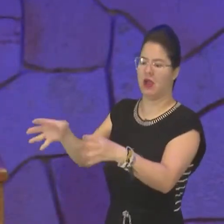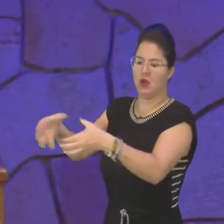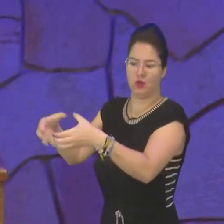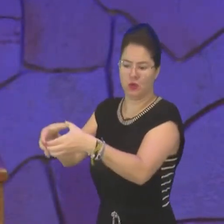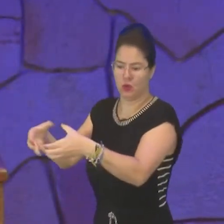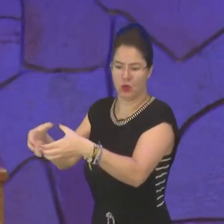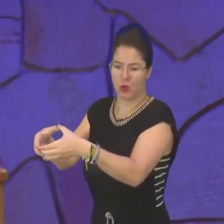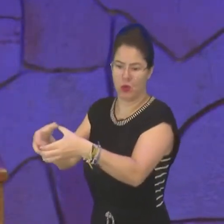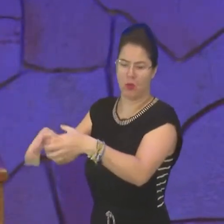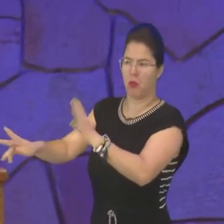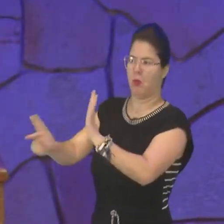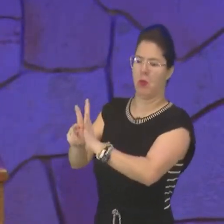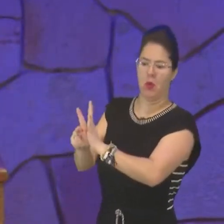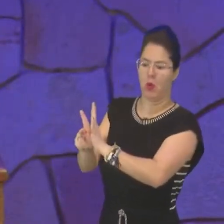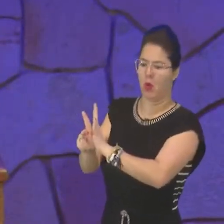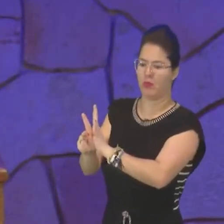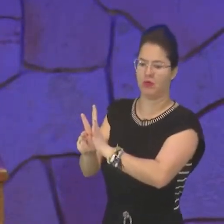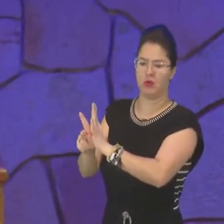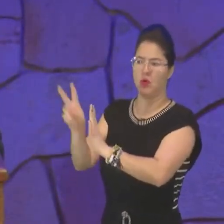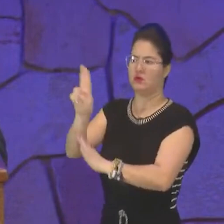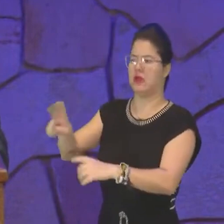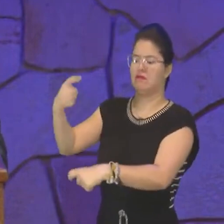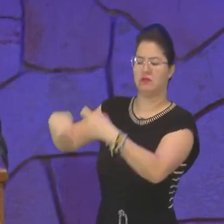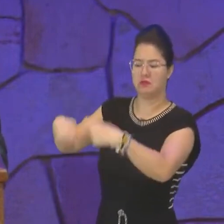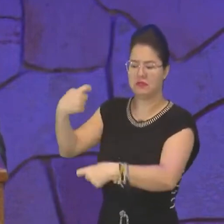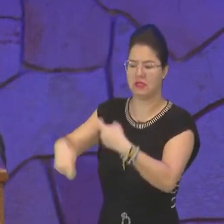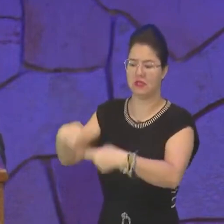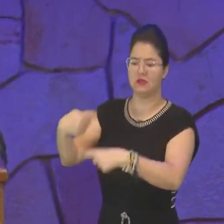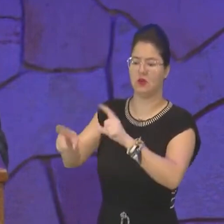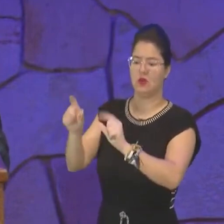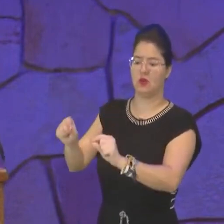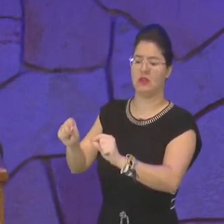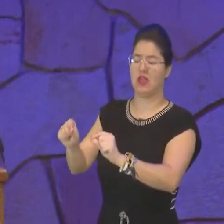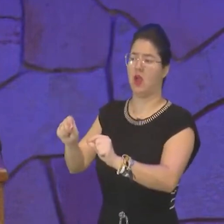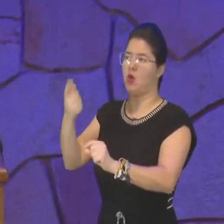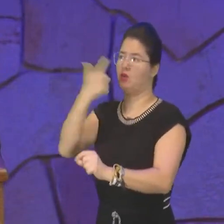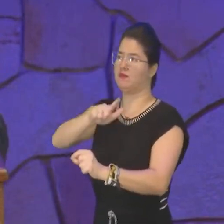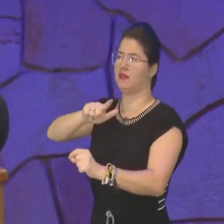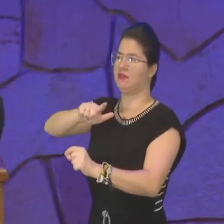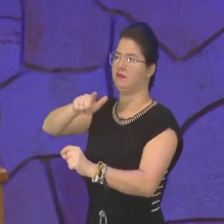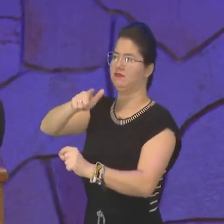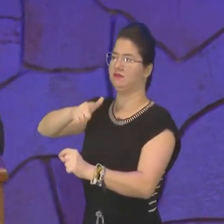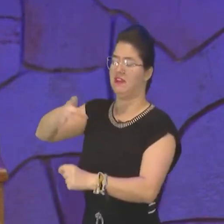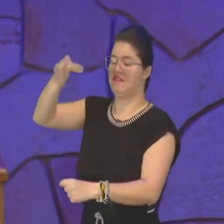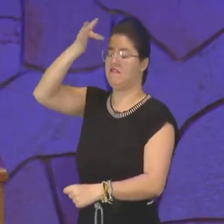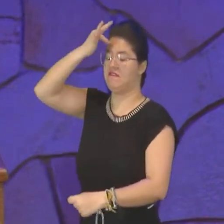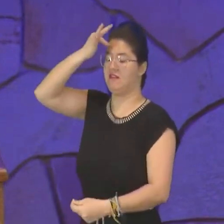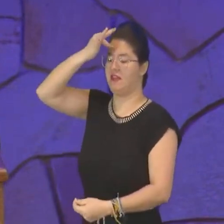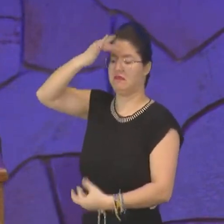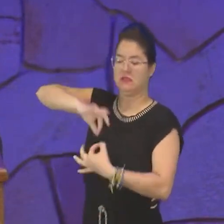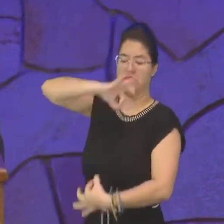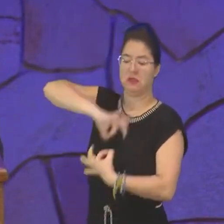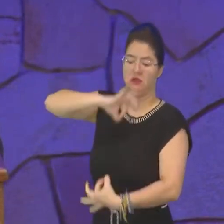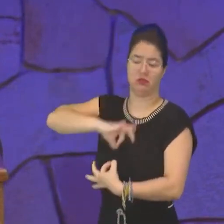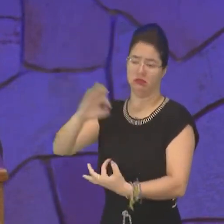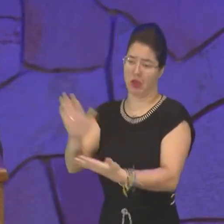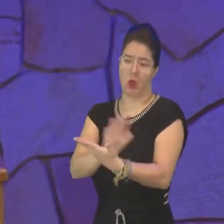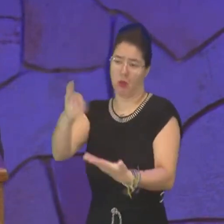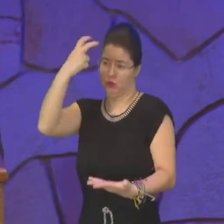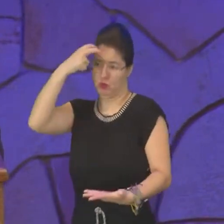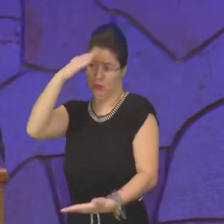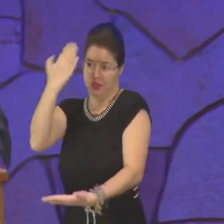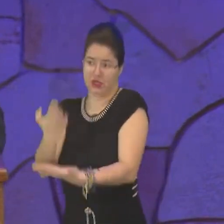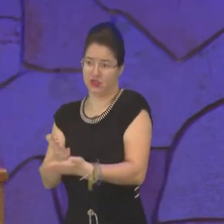de pessoas que usavam do sexo para fontes espirituais. Esse é o contexto de Corinto.